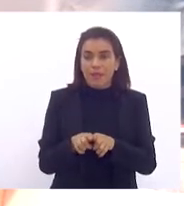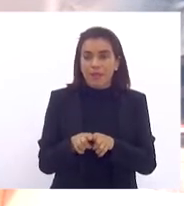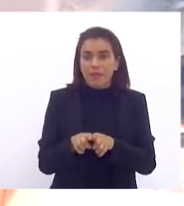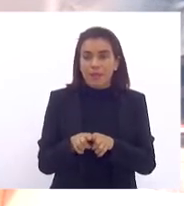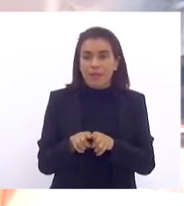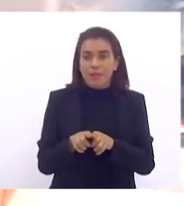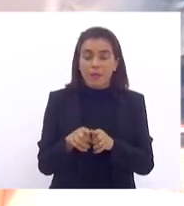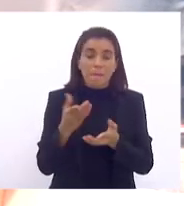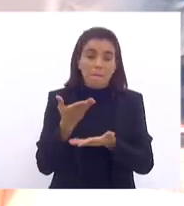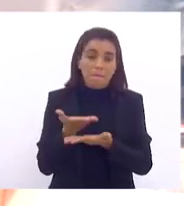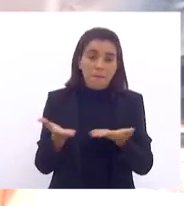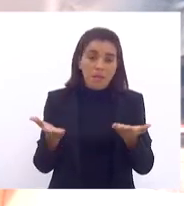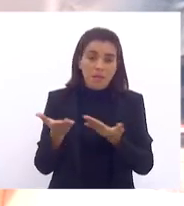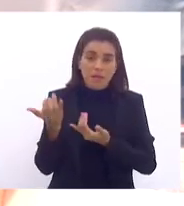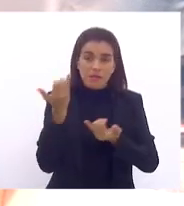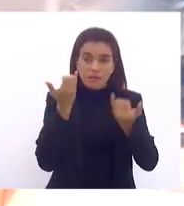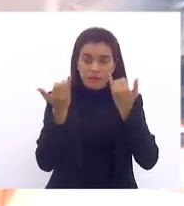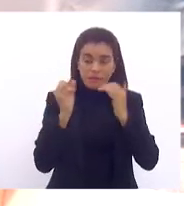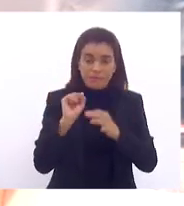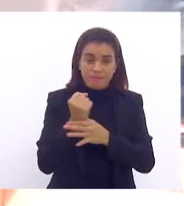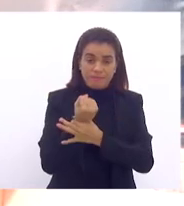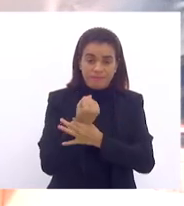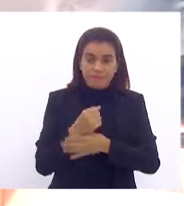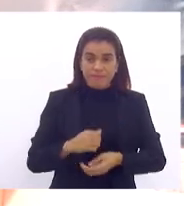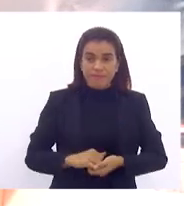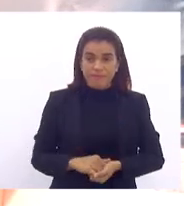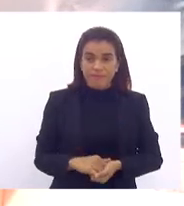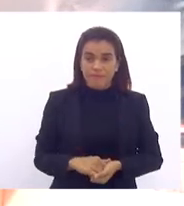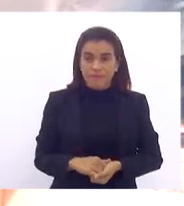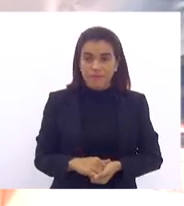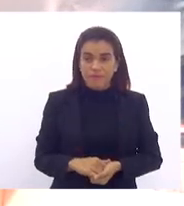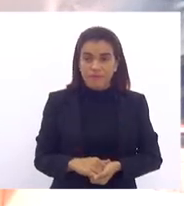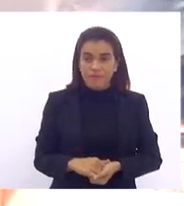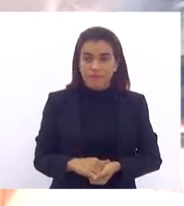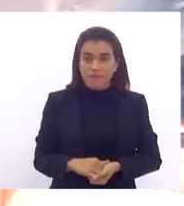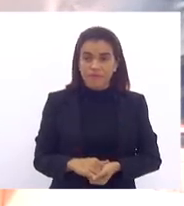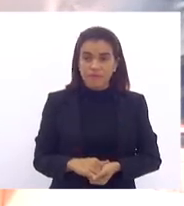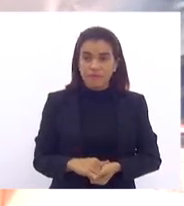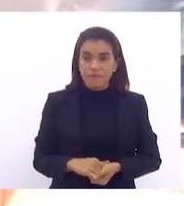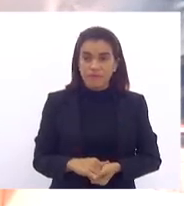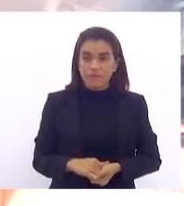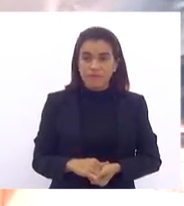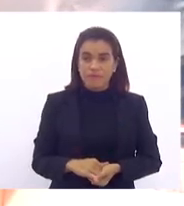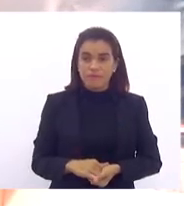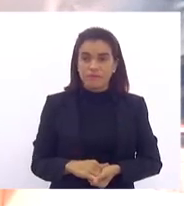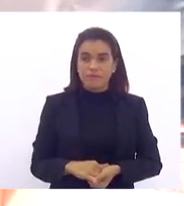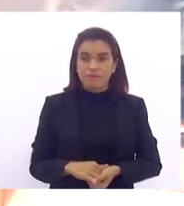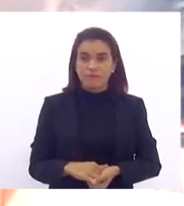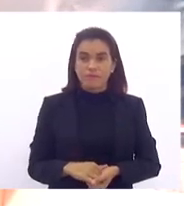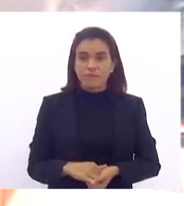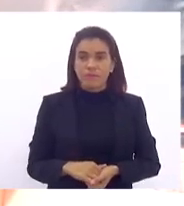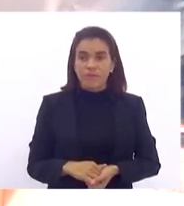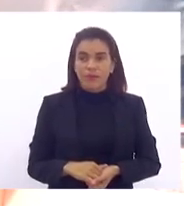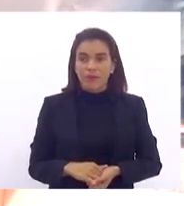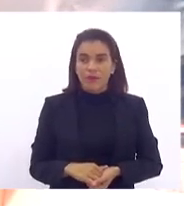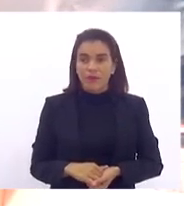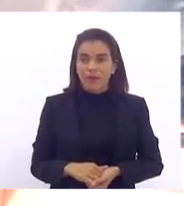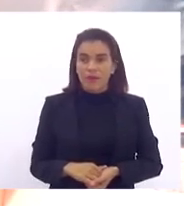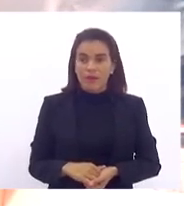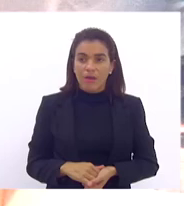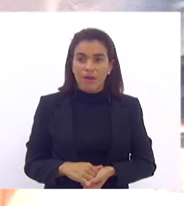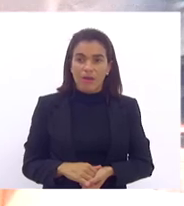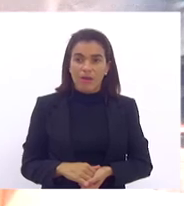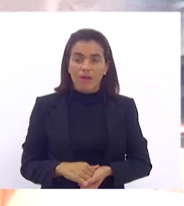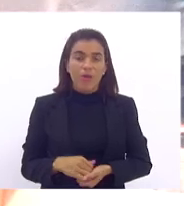essa essa esse essa garantia e e e isso e e se par isso não é nem